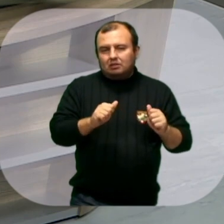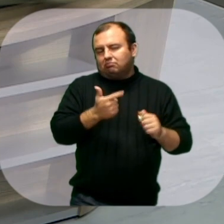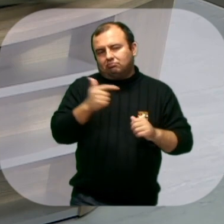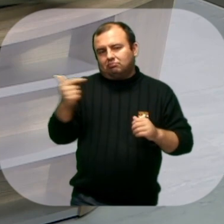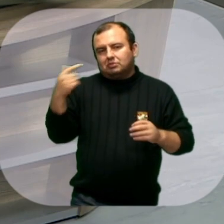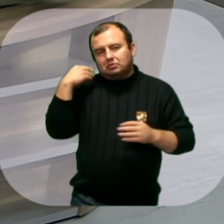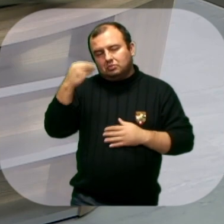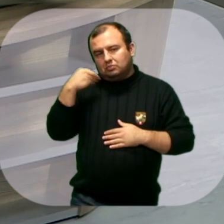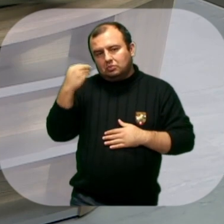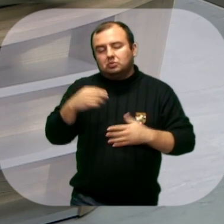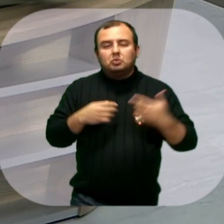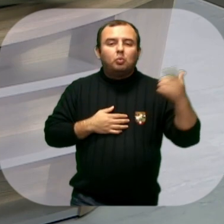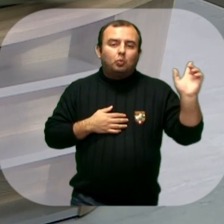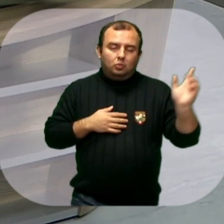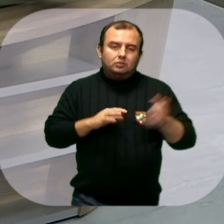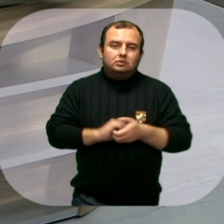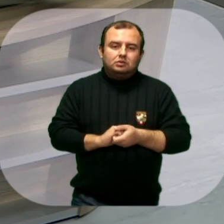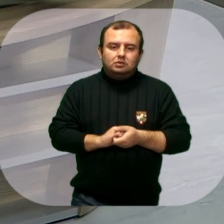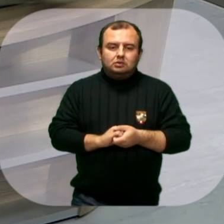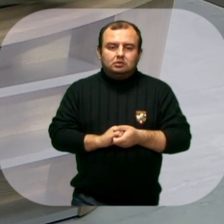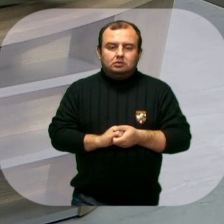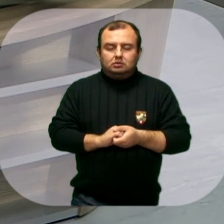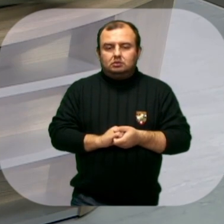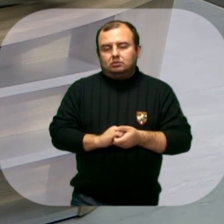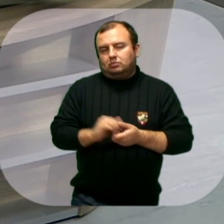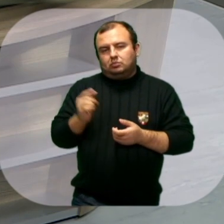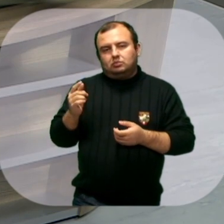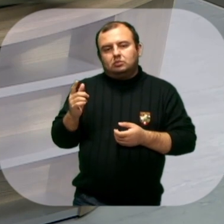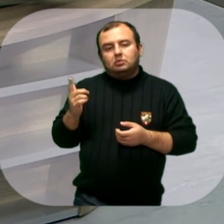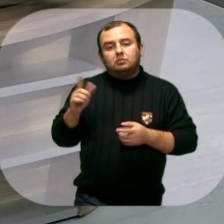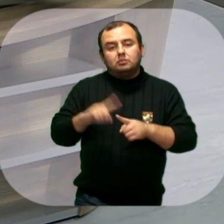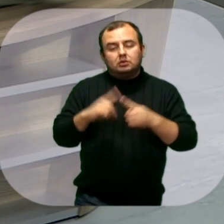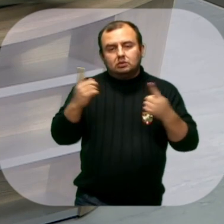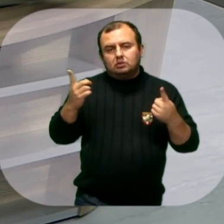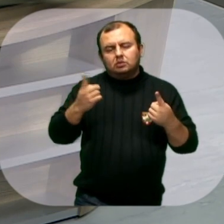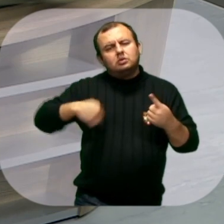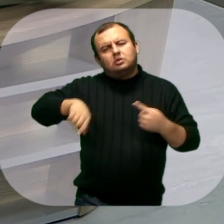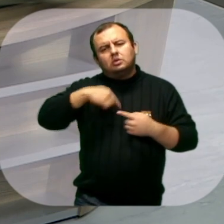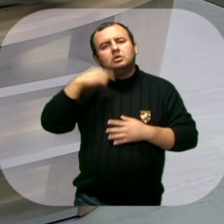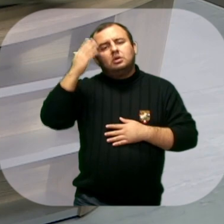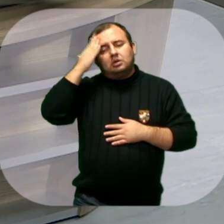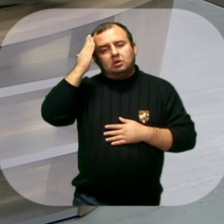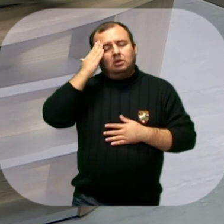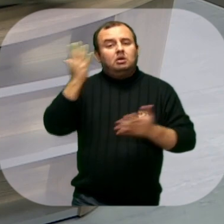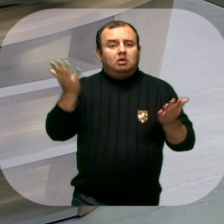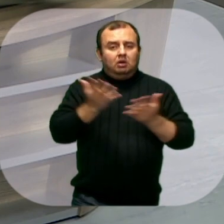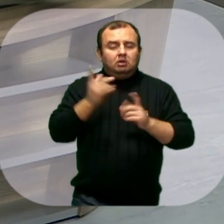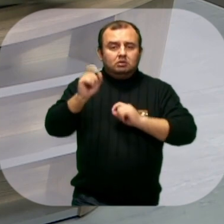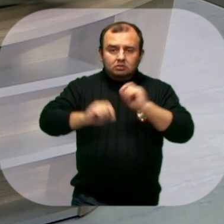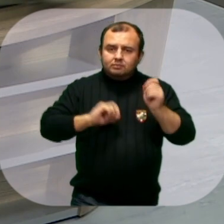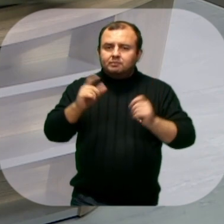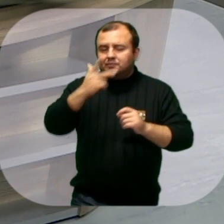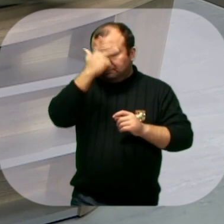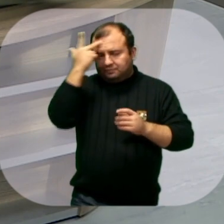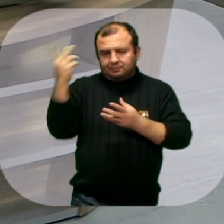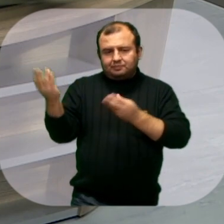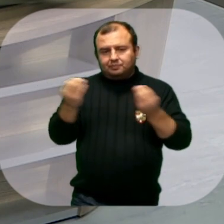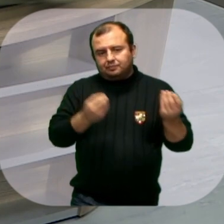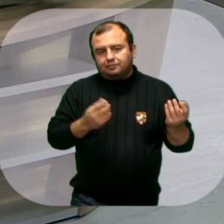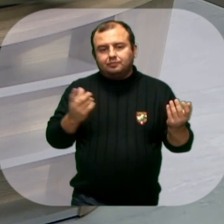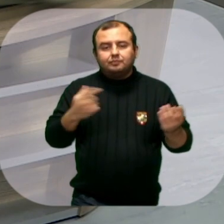a experiência é outra, a imersão é outra. Mas a gente sabe que, né, que hoje em dia tem muita gente aí,